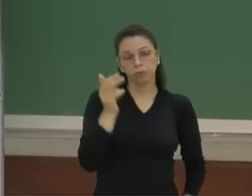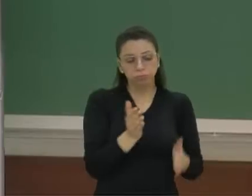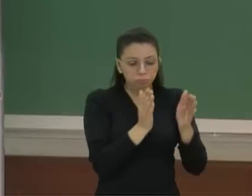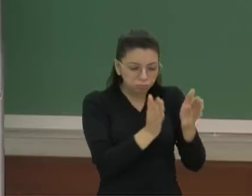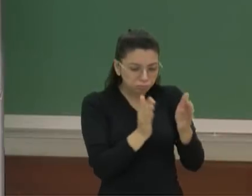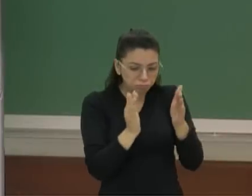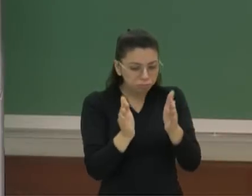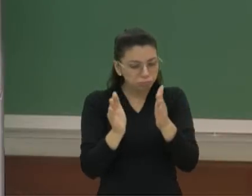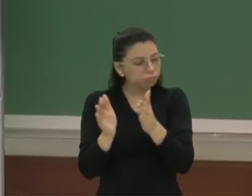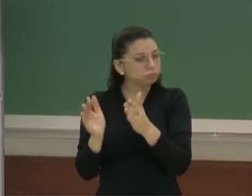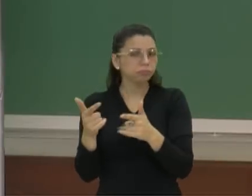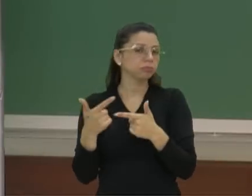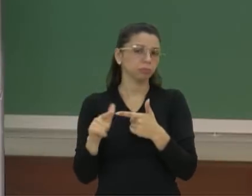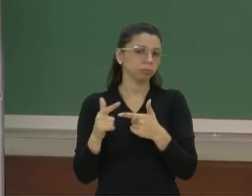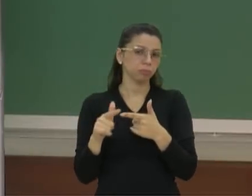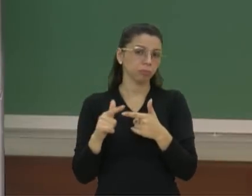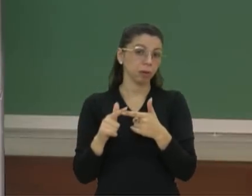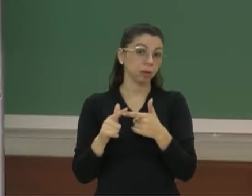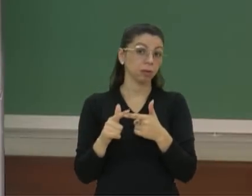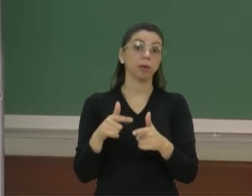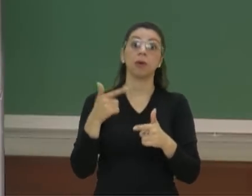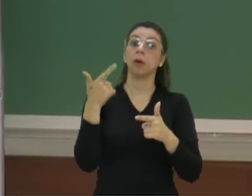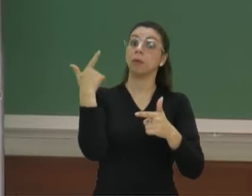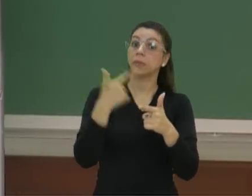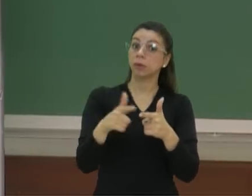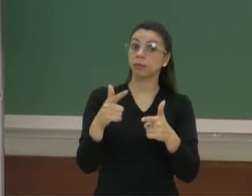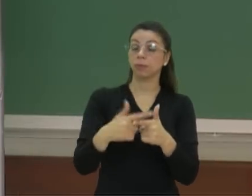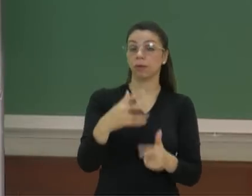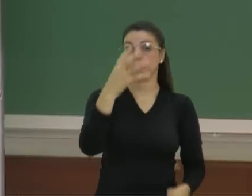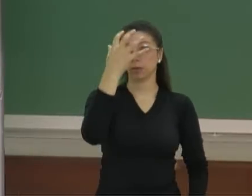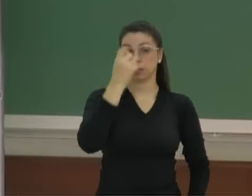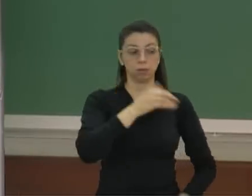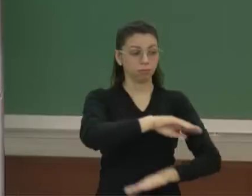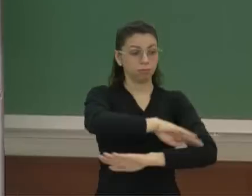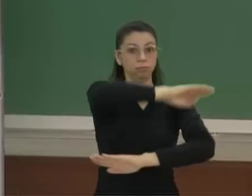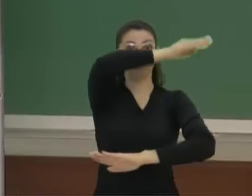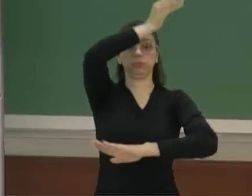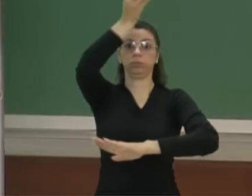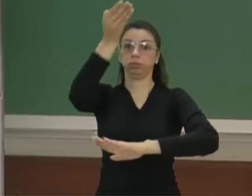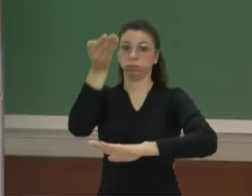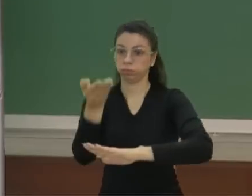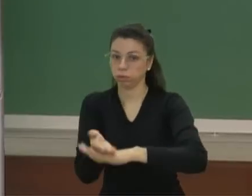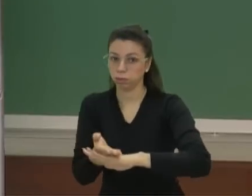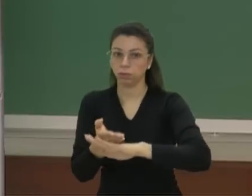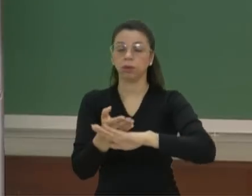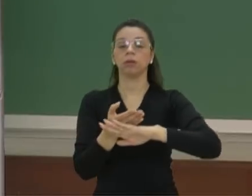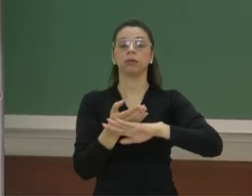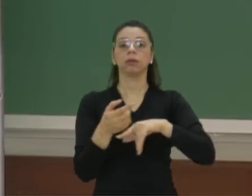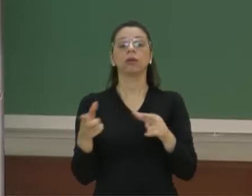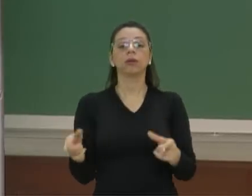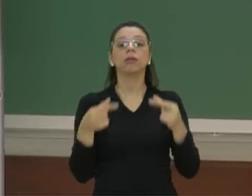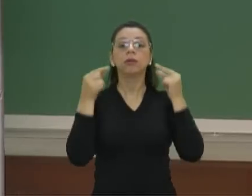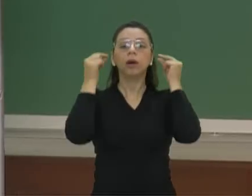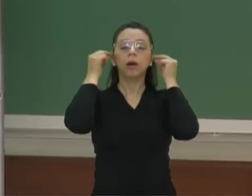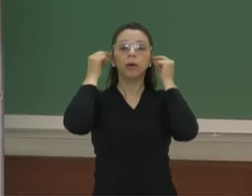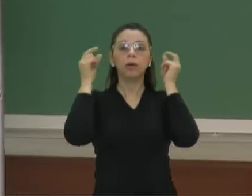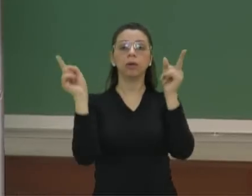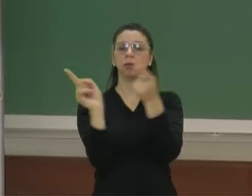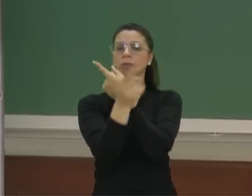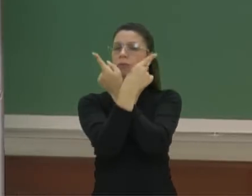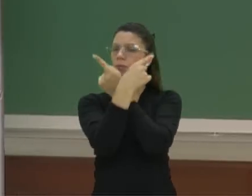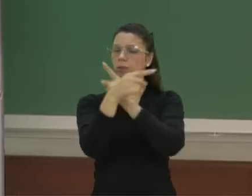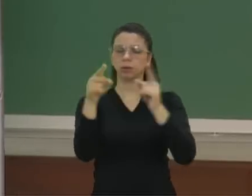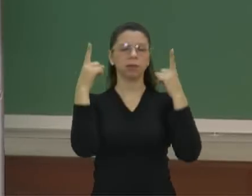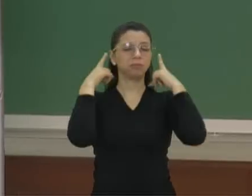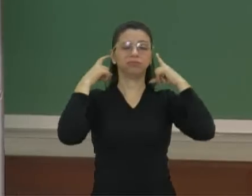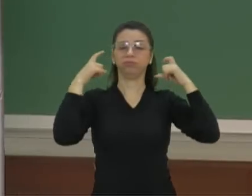tem problema. O problema é se você fica o dia inteiro com um fone de ouvido e a música super